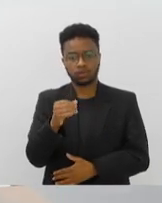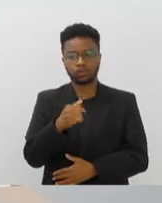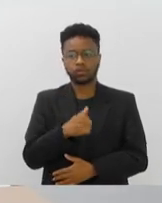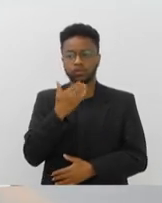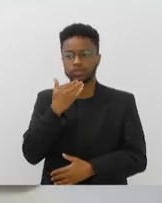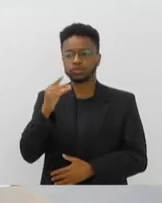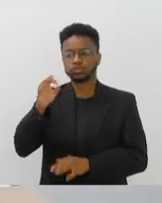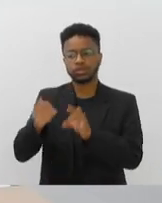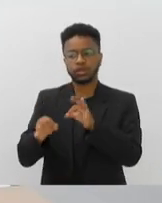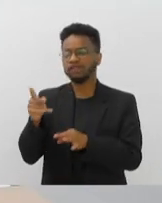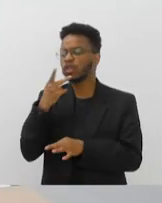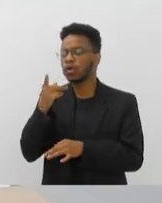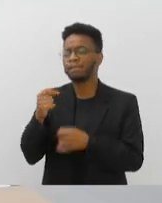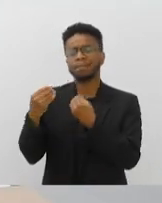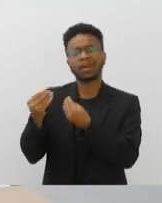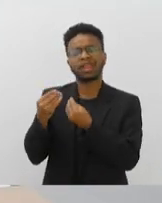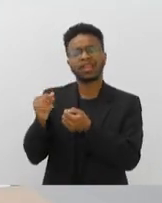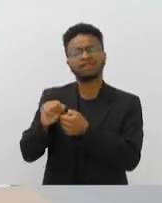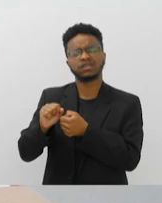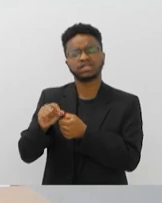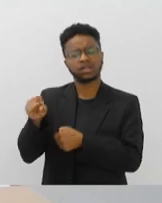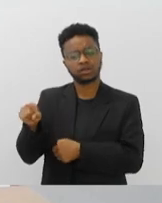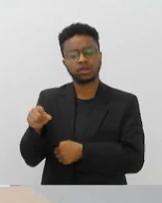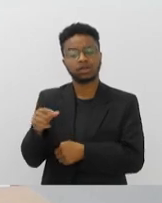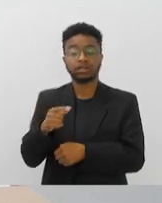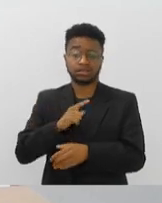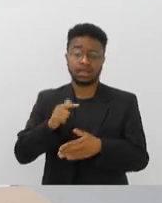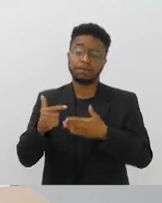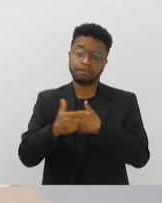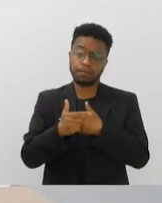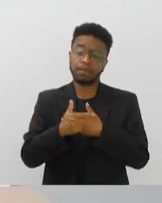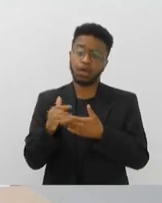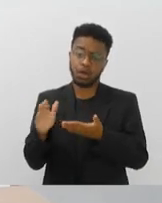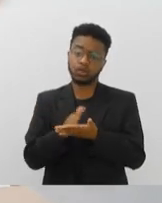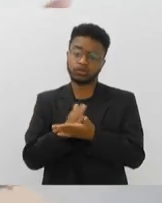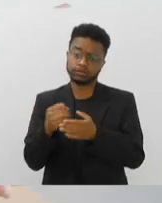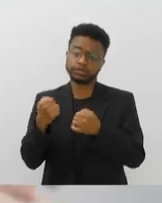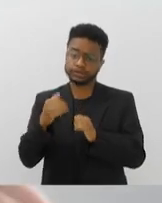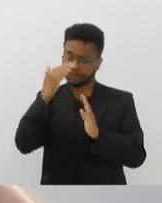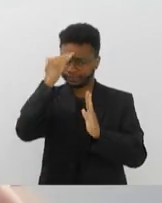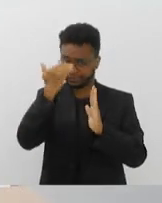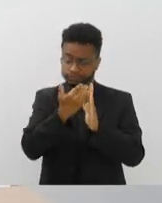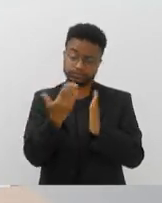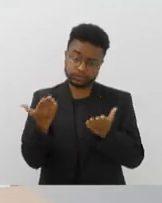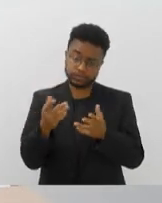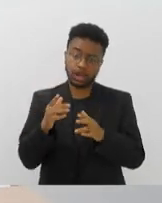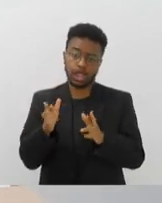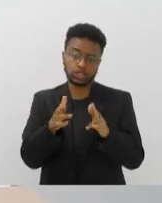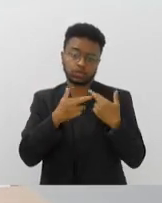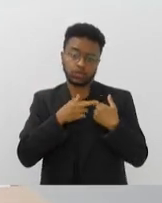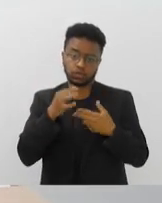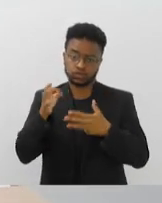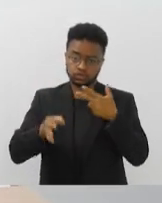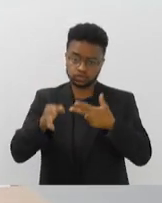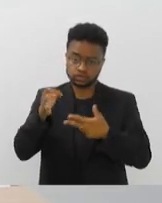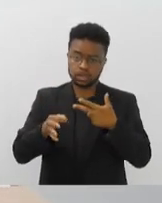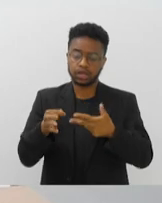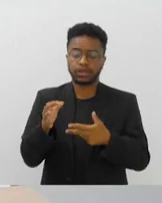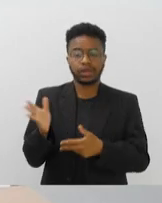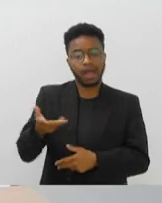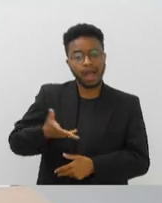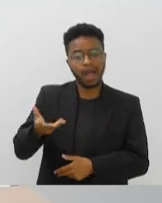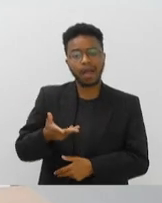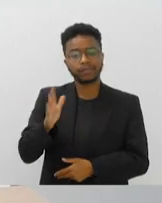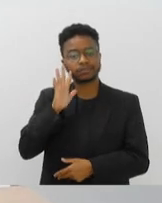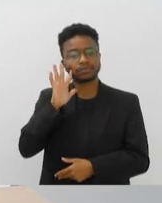fazendo isso para quê então assim existem papéis a serem cumpridos E aí cabe ao judiciário ter um julgamento célere em relação a